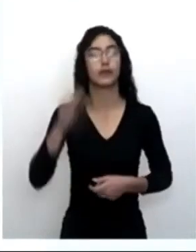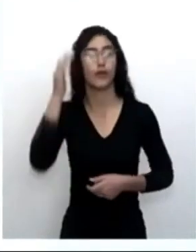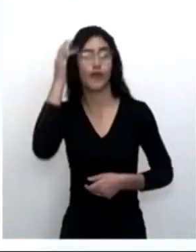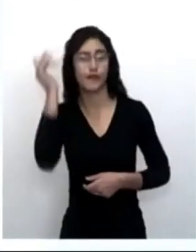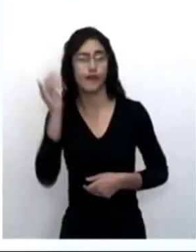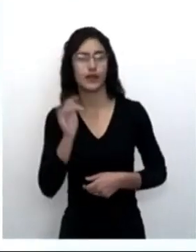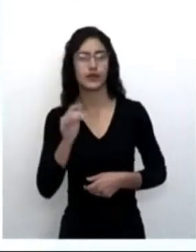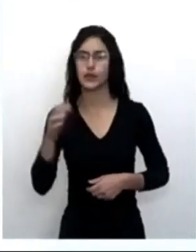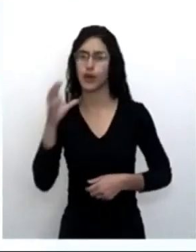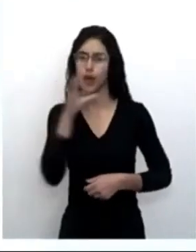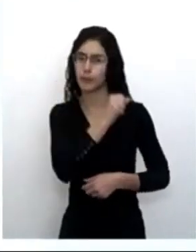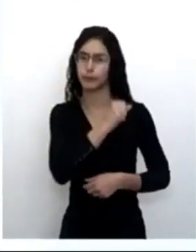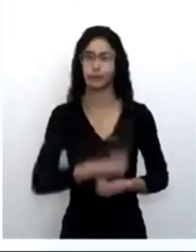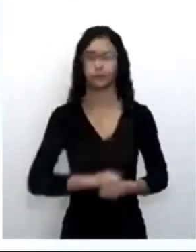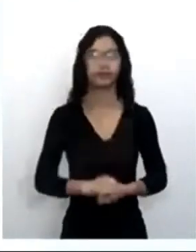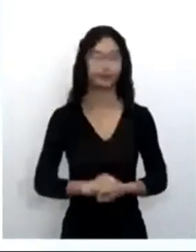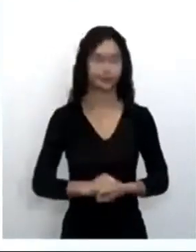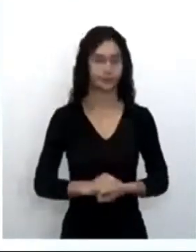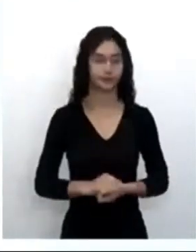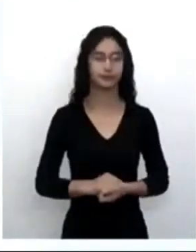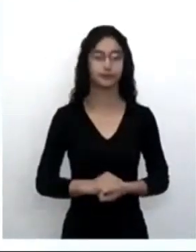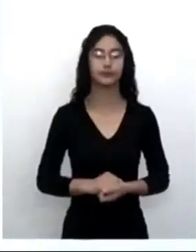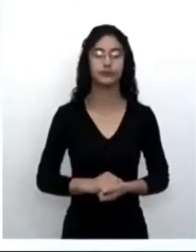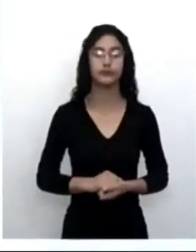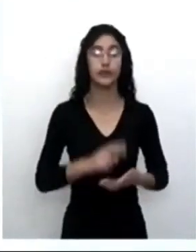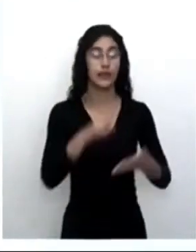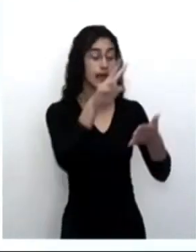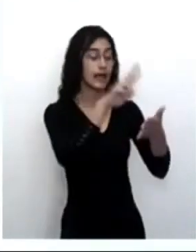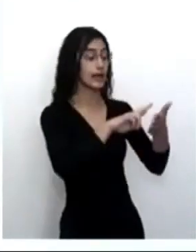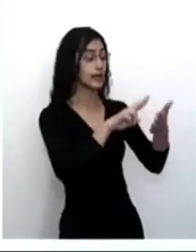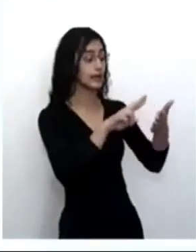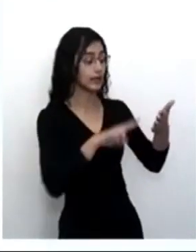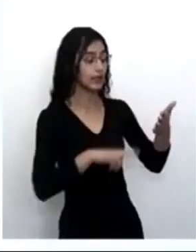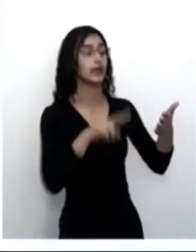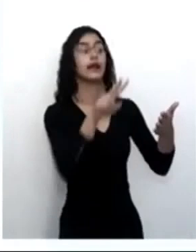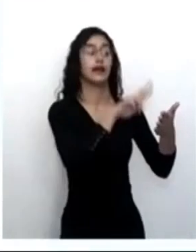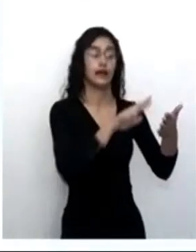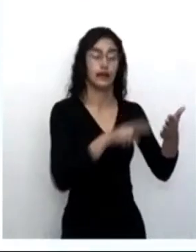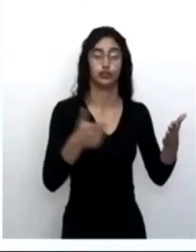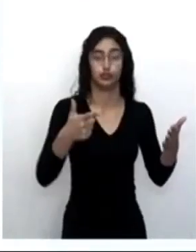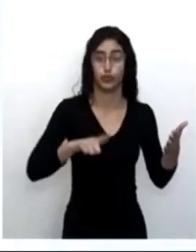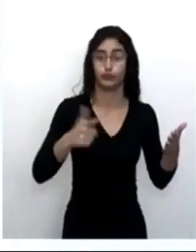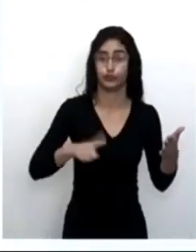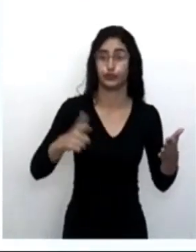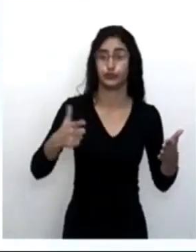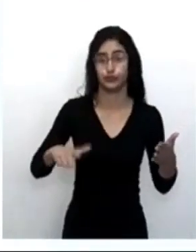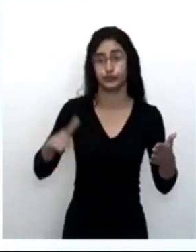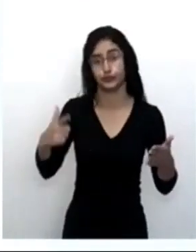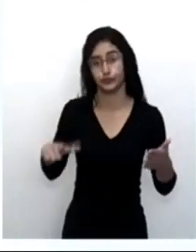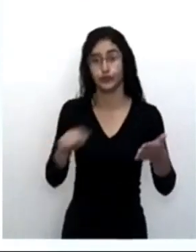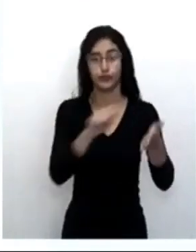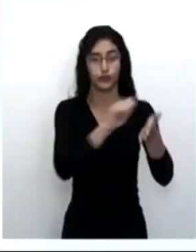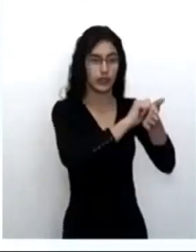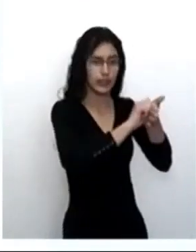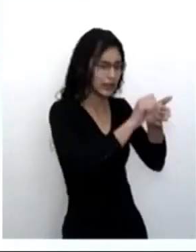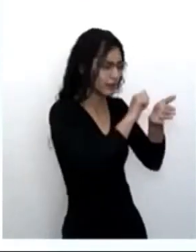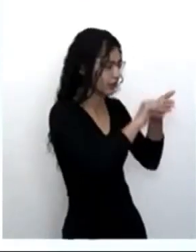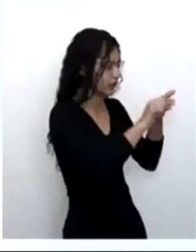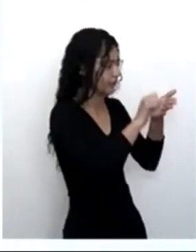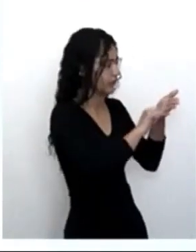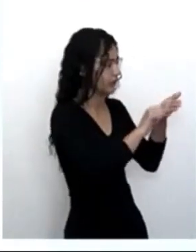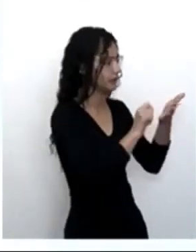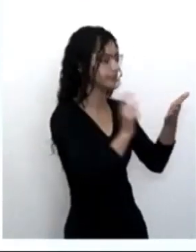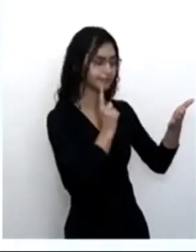você julga simples Tudo bem leia e Releia a questão ou as questões grifando as palavras-chaves são muito muito